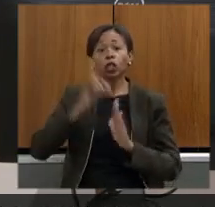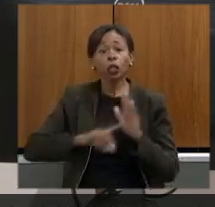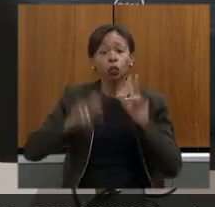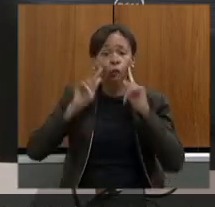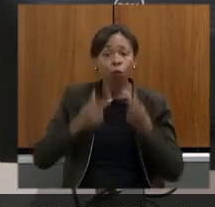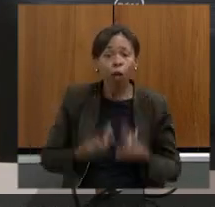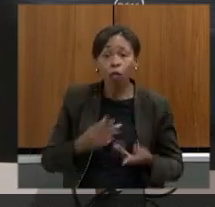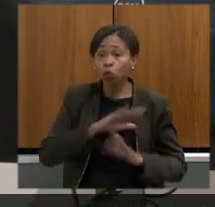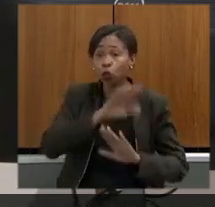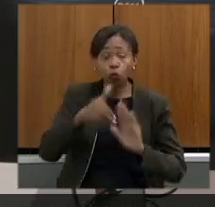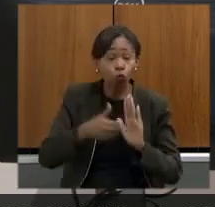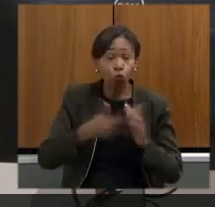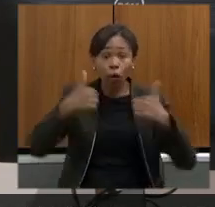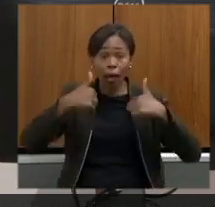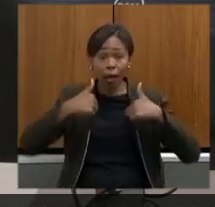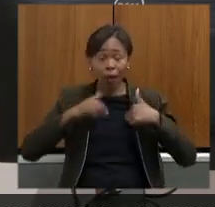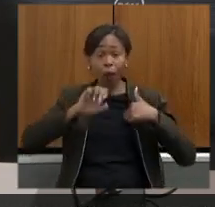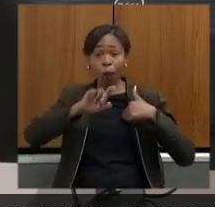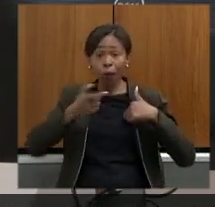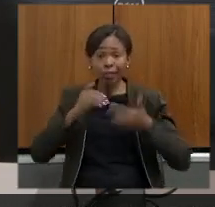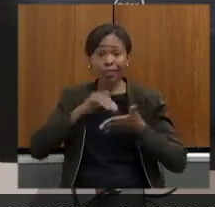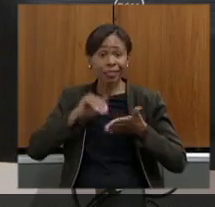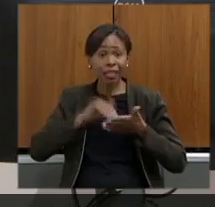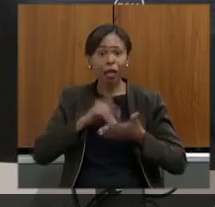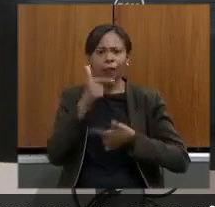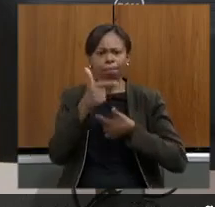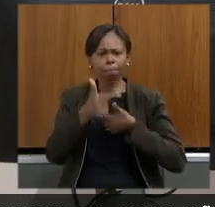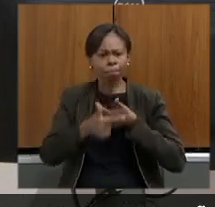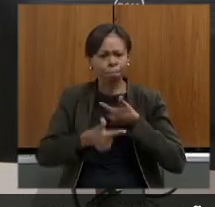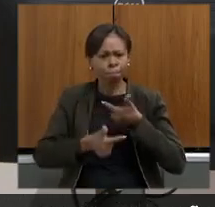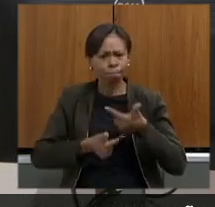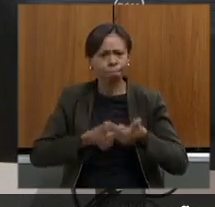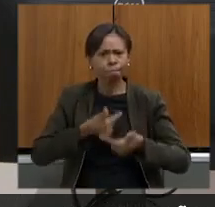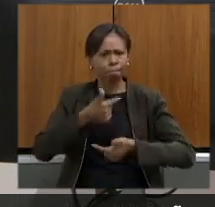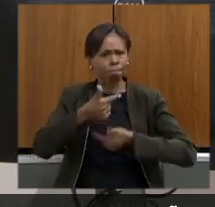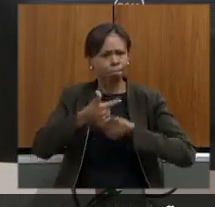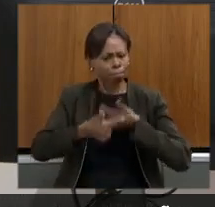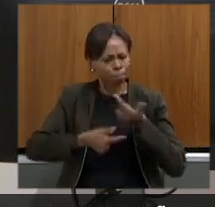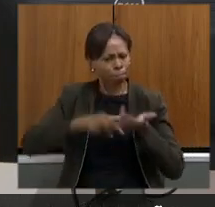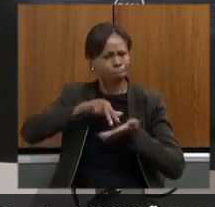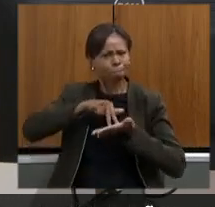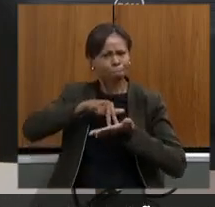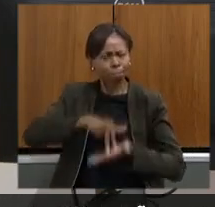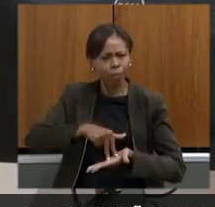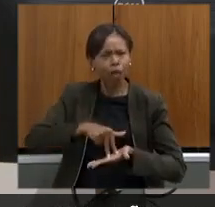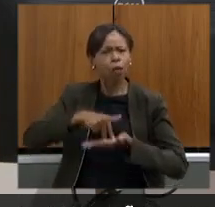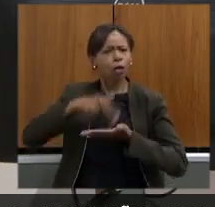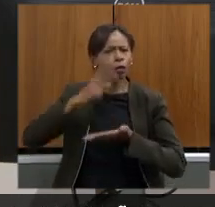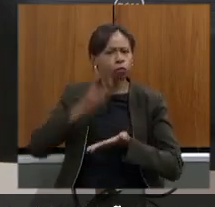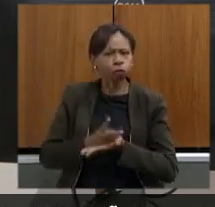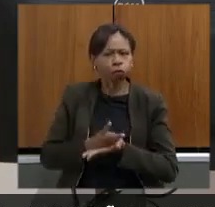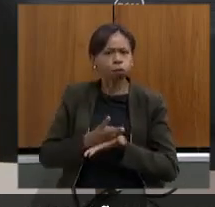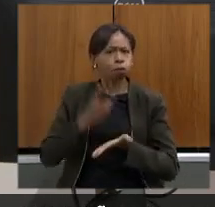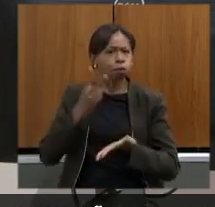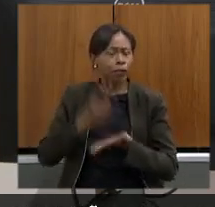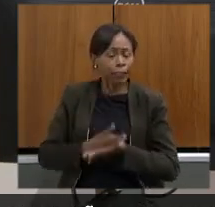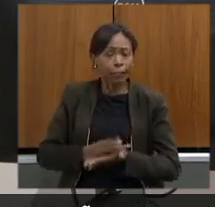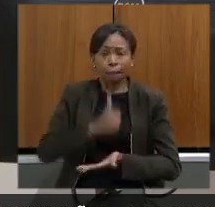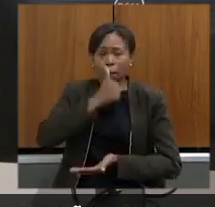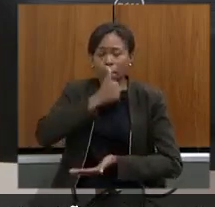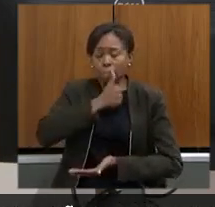Humanos era secretário de tudo isso trabalhando firme e o tempo todo a gente